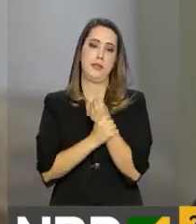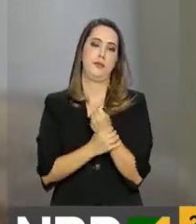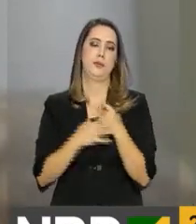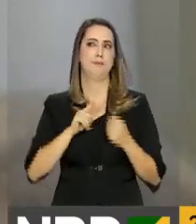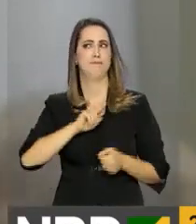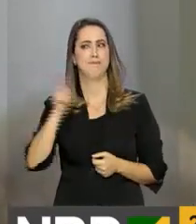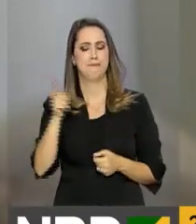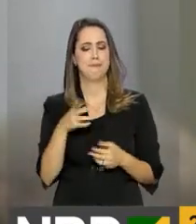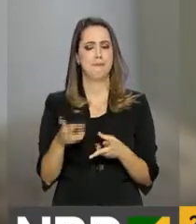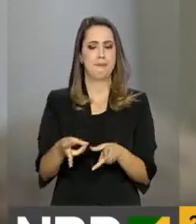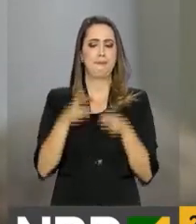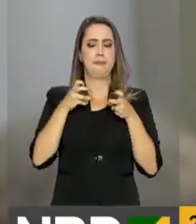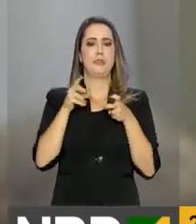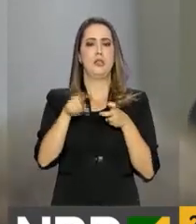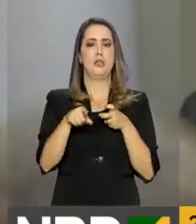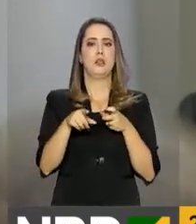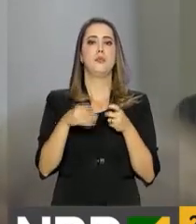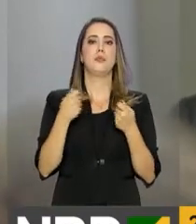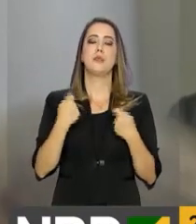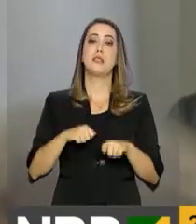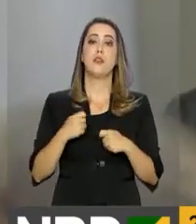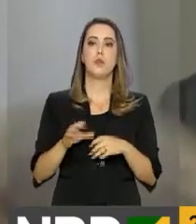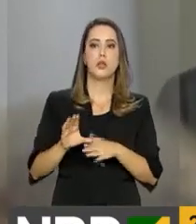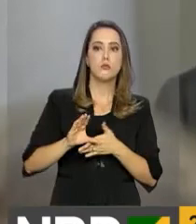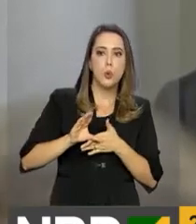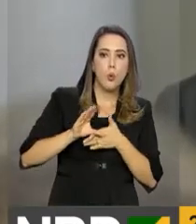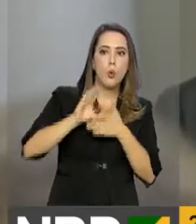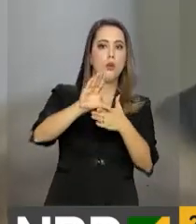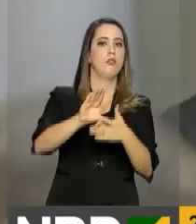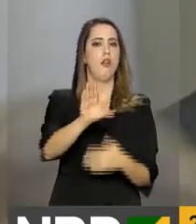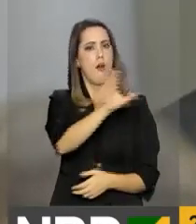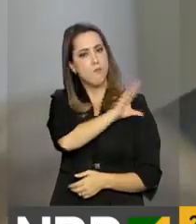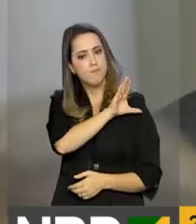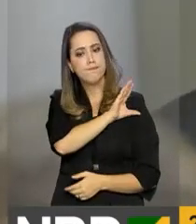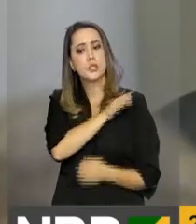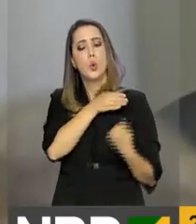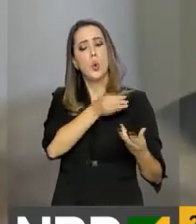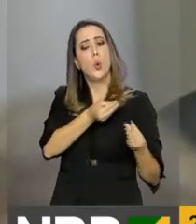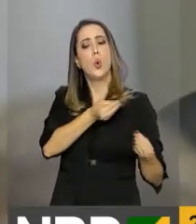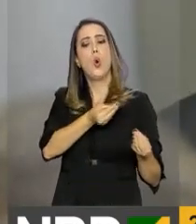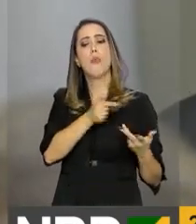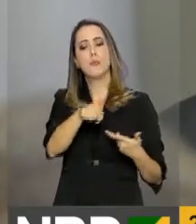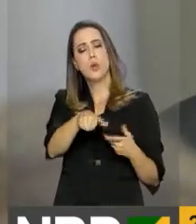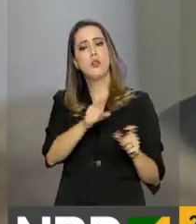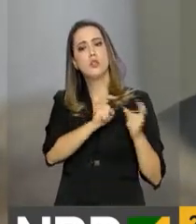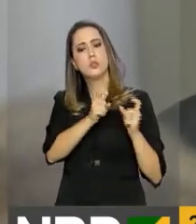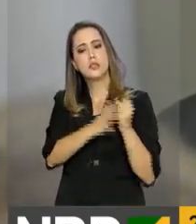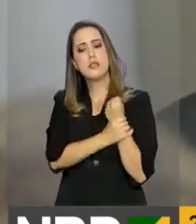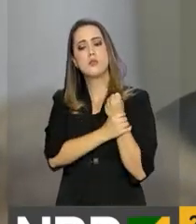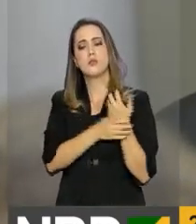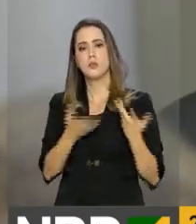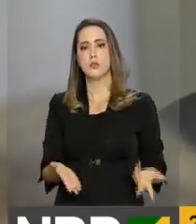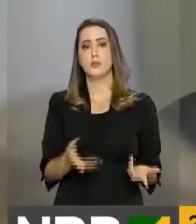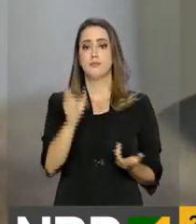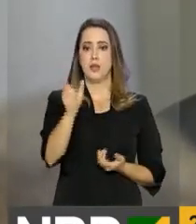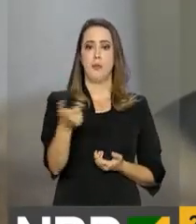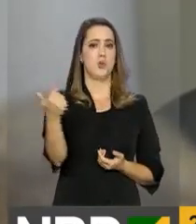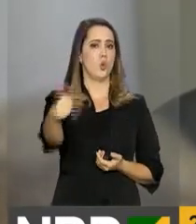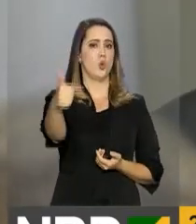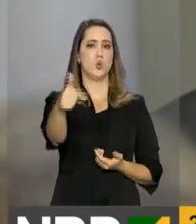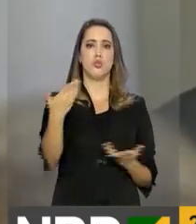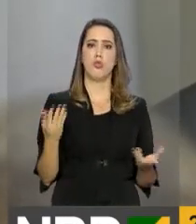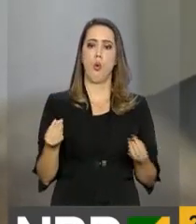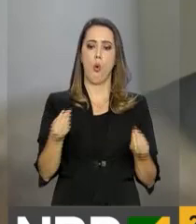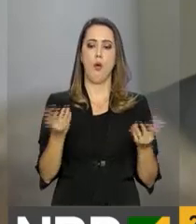lá verificou-se que o importante era coordenar a administração da segurança. Se quem estivesse lá não tivesse esse